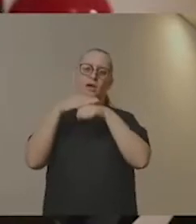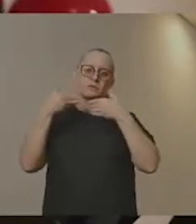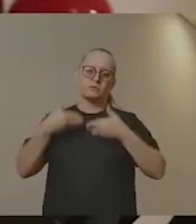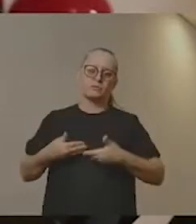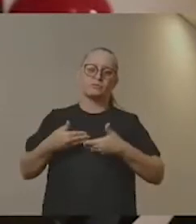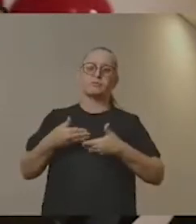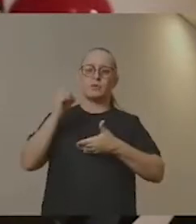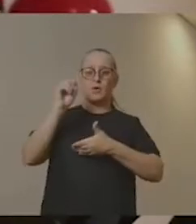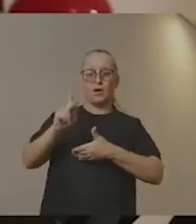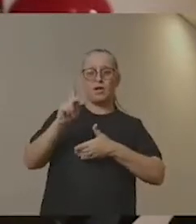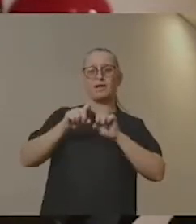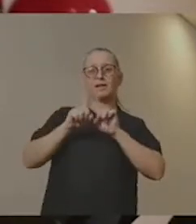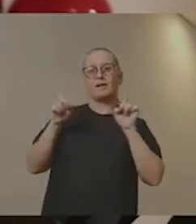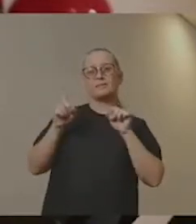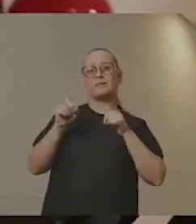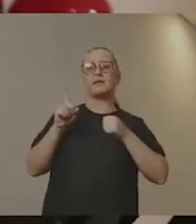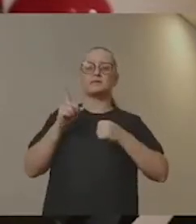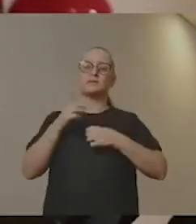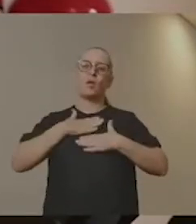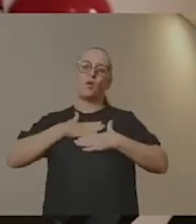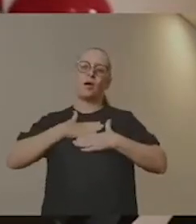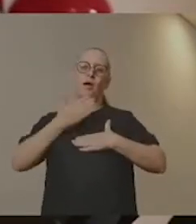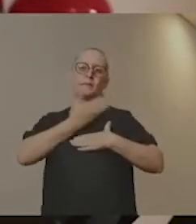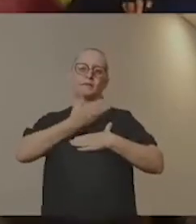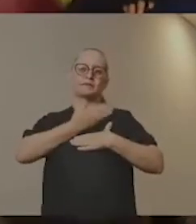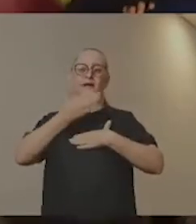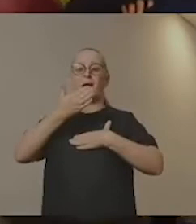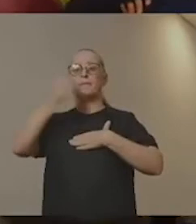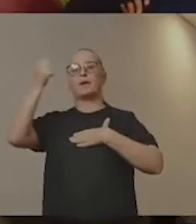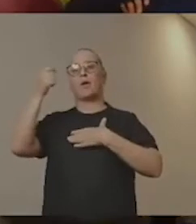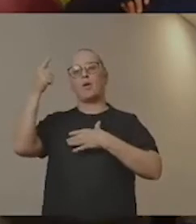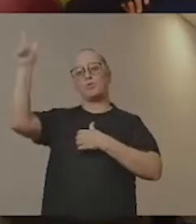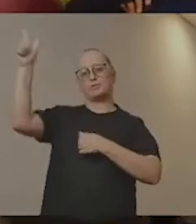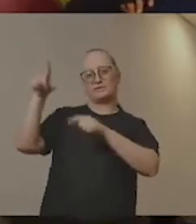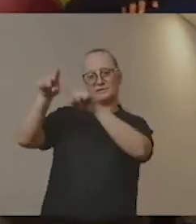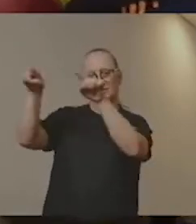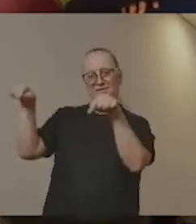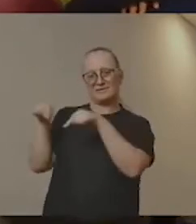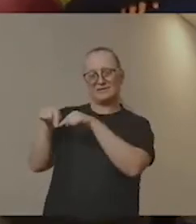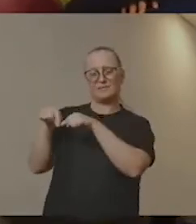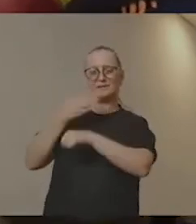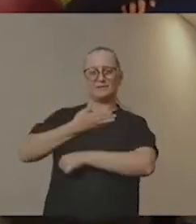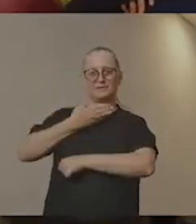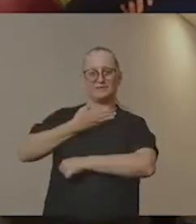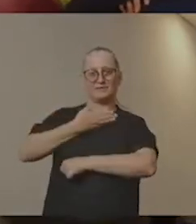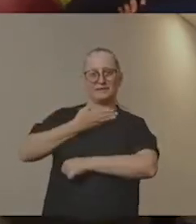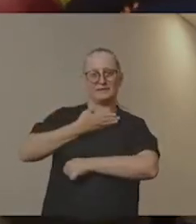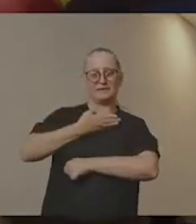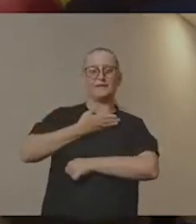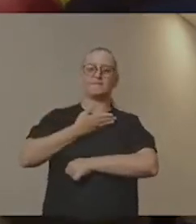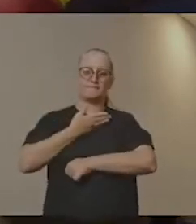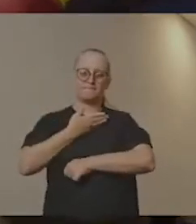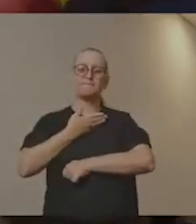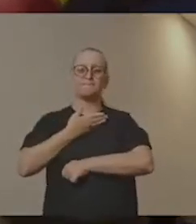mais amigos em outras salas, então é bem melhor. Uhum. E aí, e agora é para vocês todos, não só para a Áurea, mas